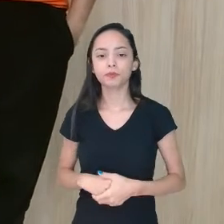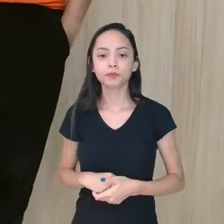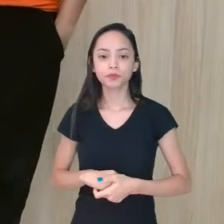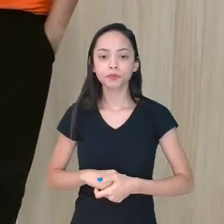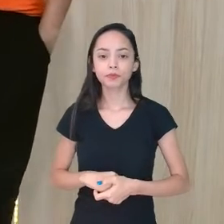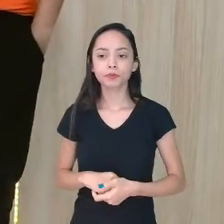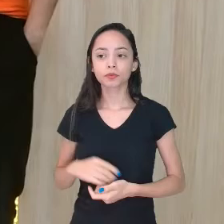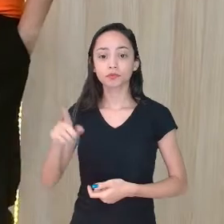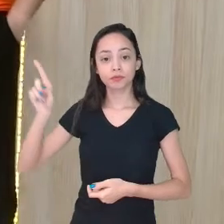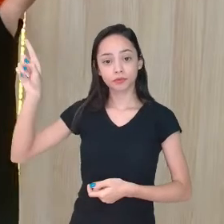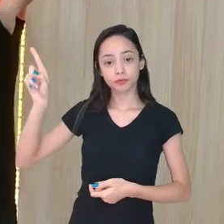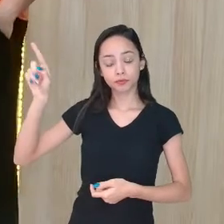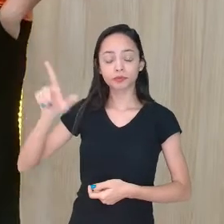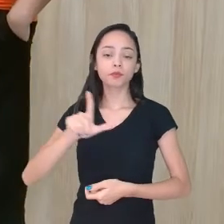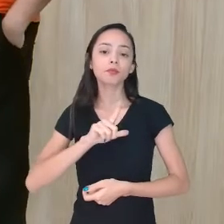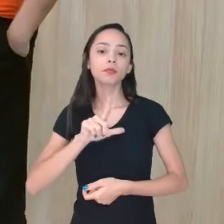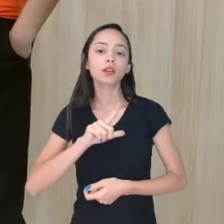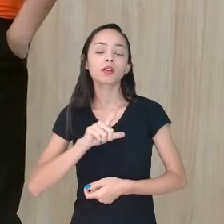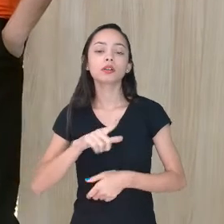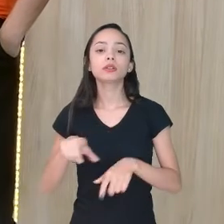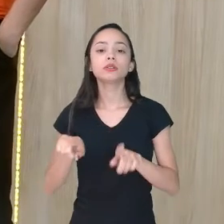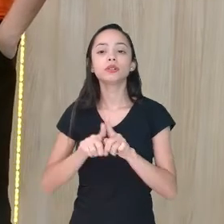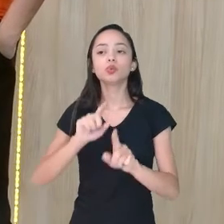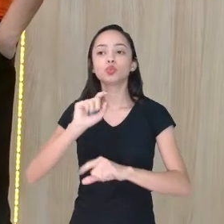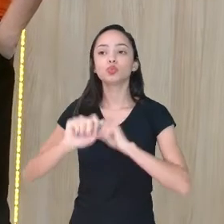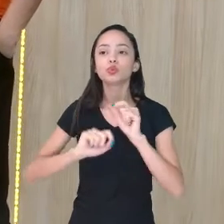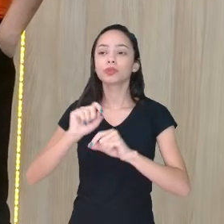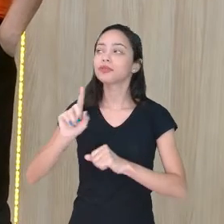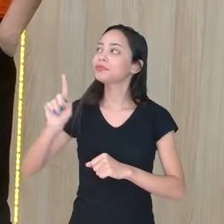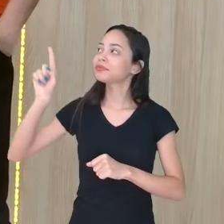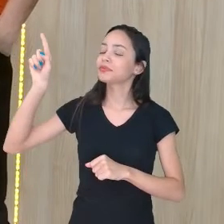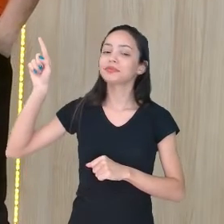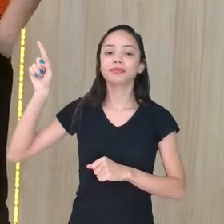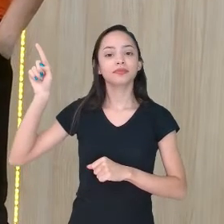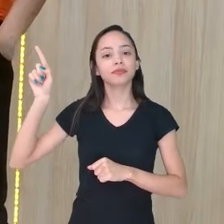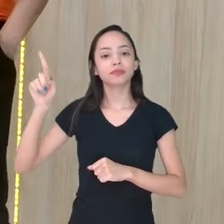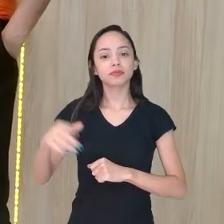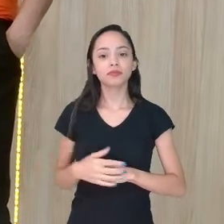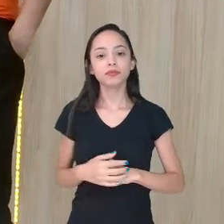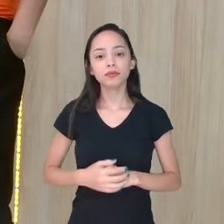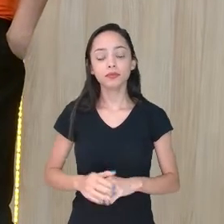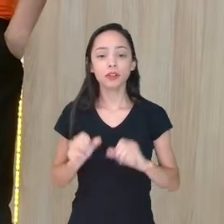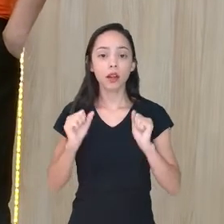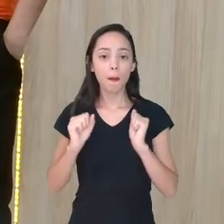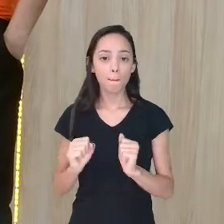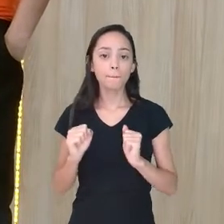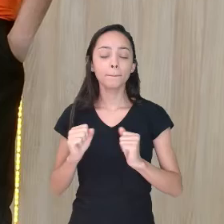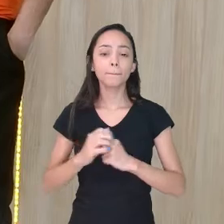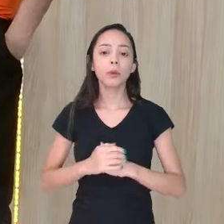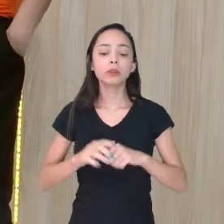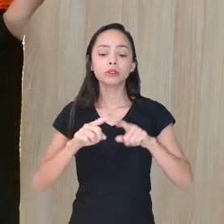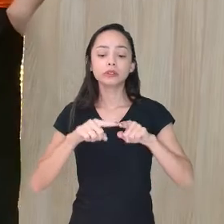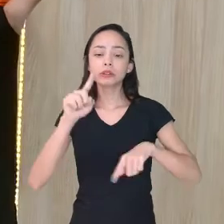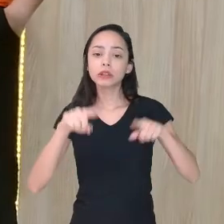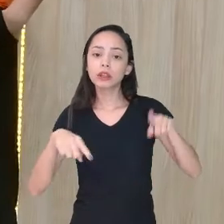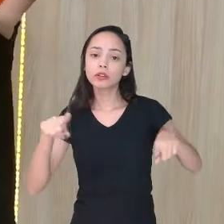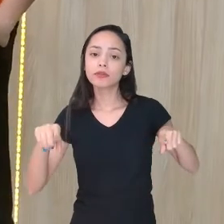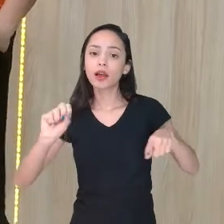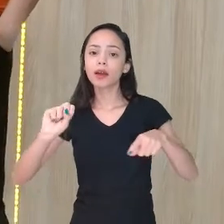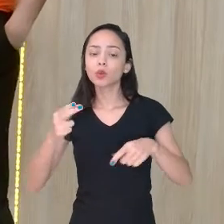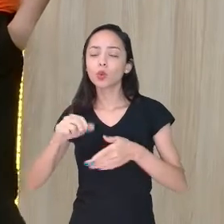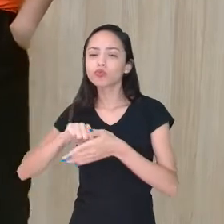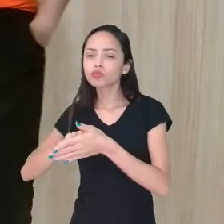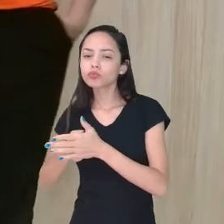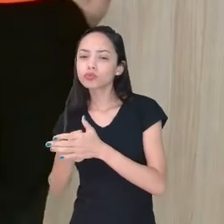A gente tem também aqui os adjetivos. A classificação, né? Eles podem ser primitivos ou derivados, pátrios, simples